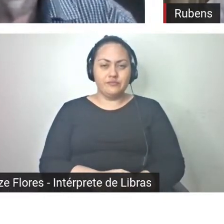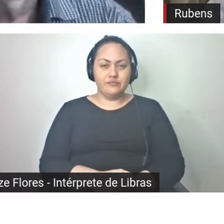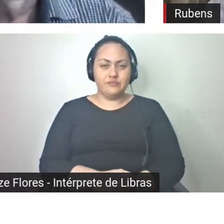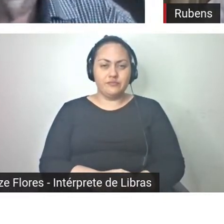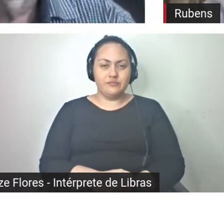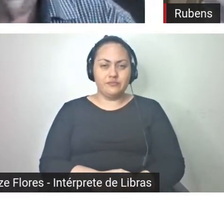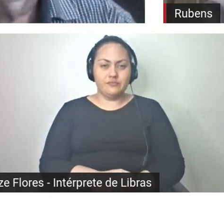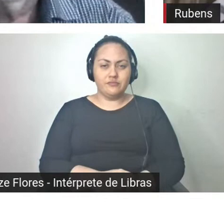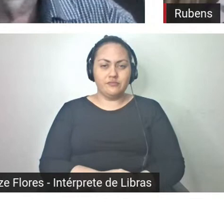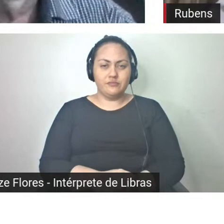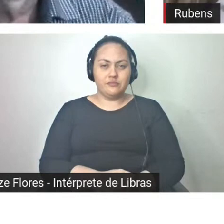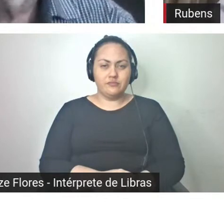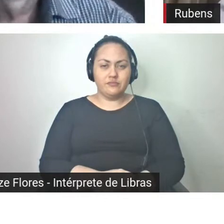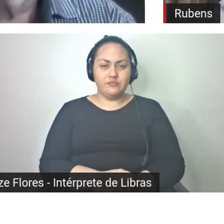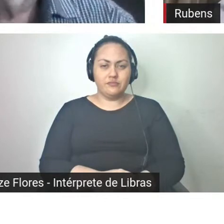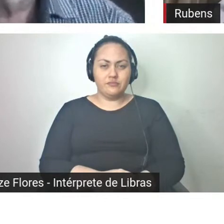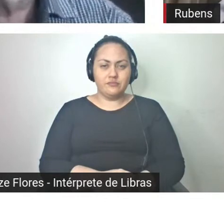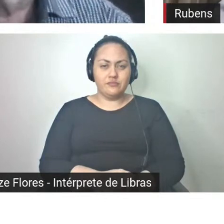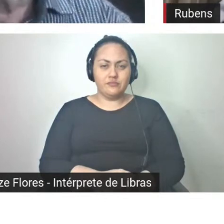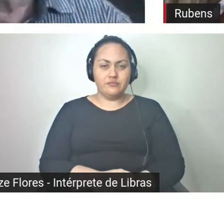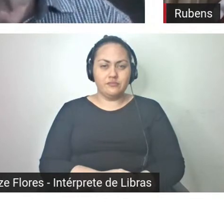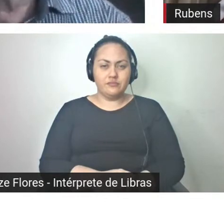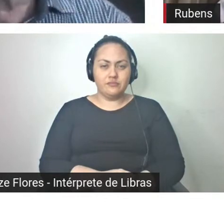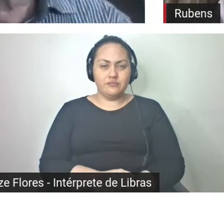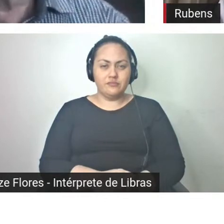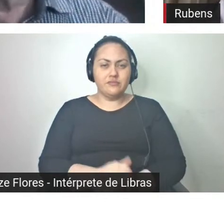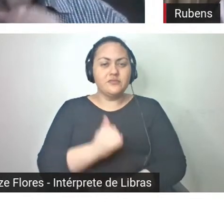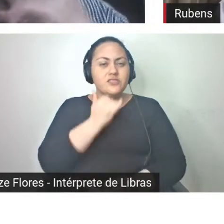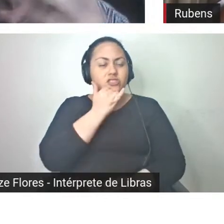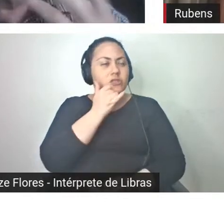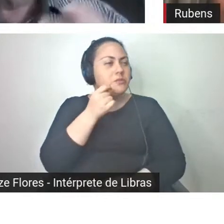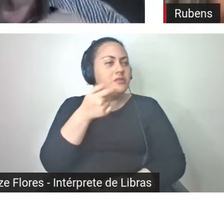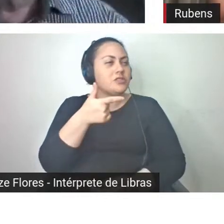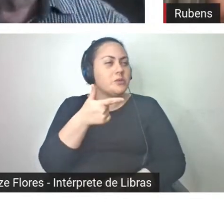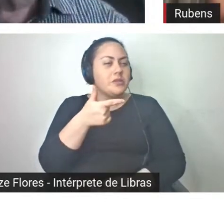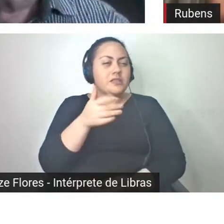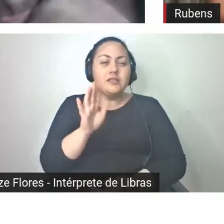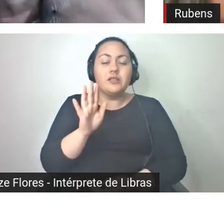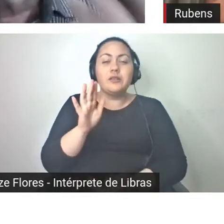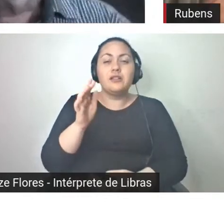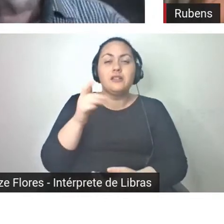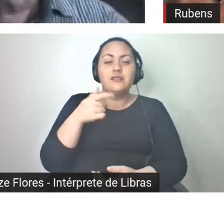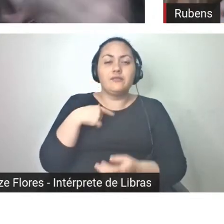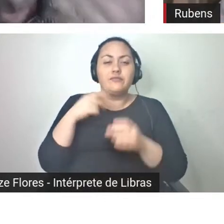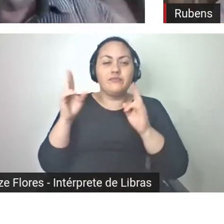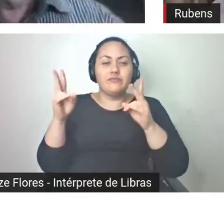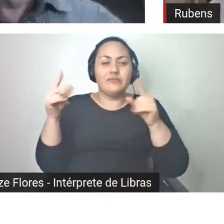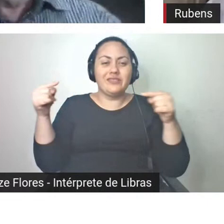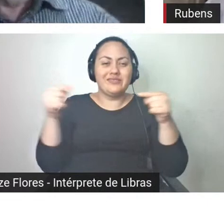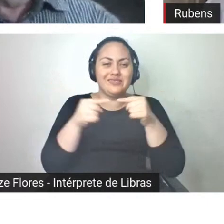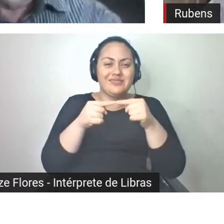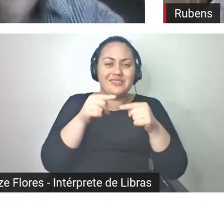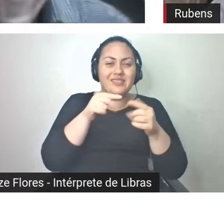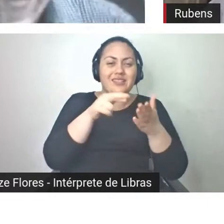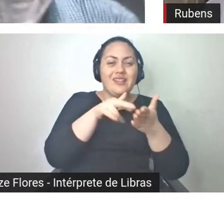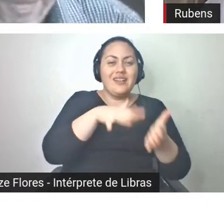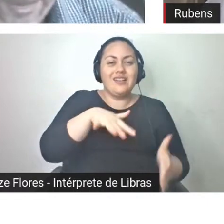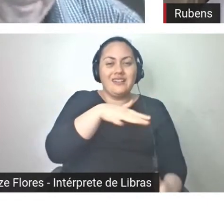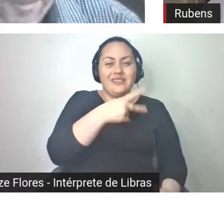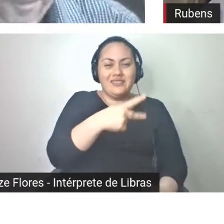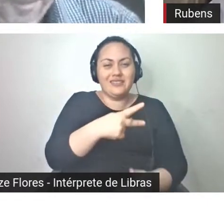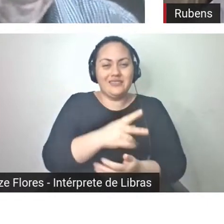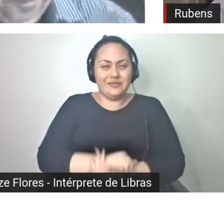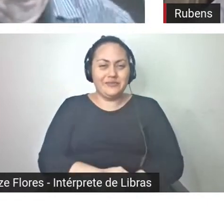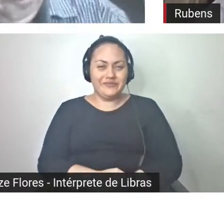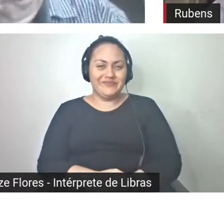professor, a segunda parte vai articular os slides with Brazilian reality. Yeah, with Brazilian